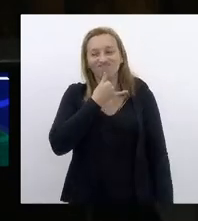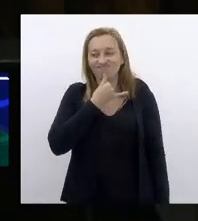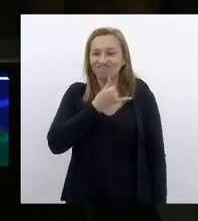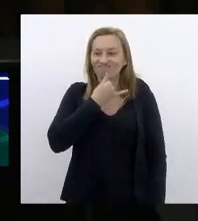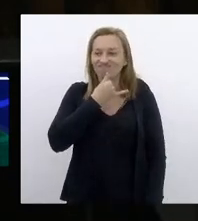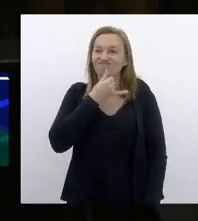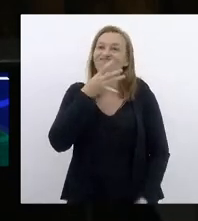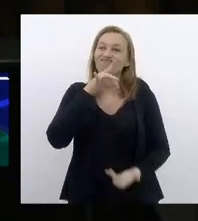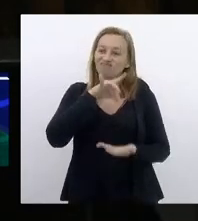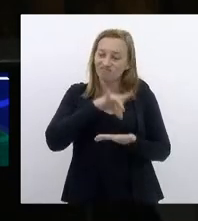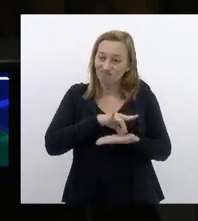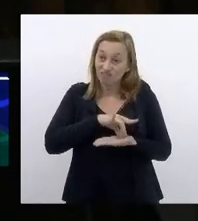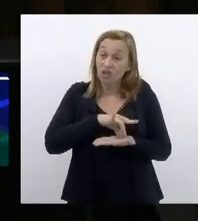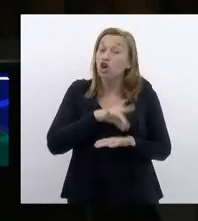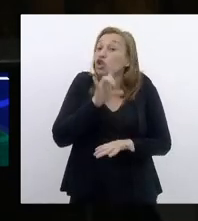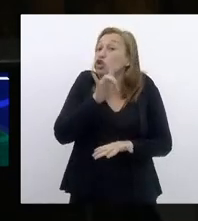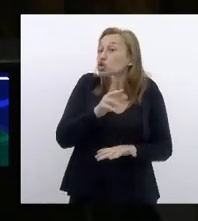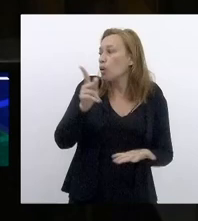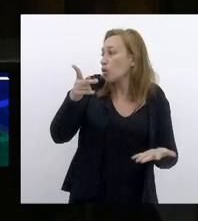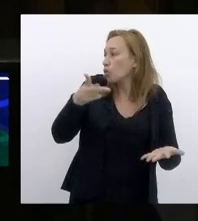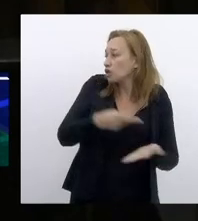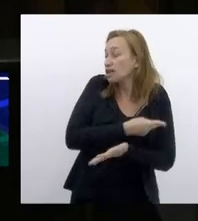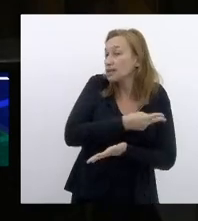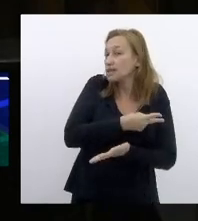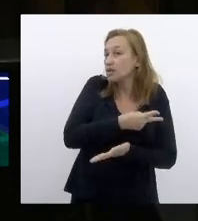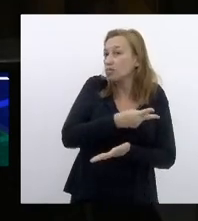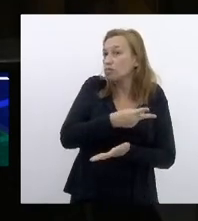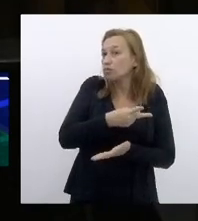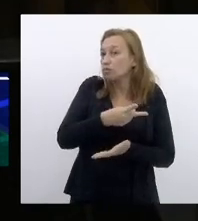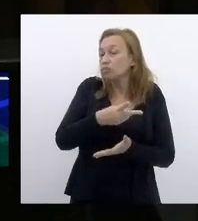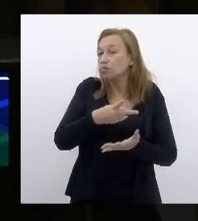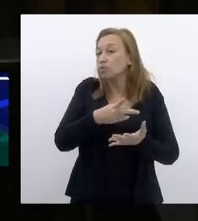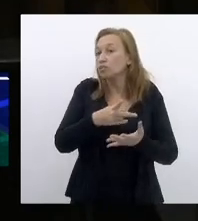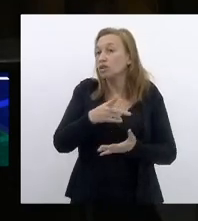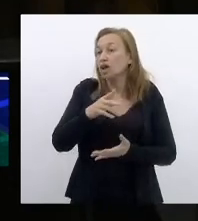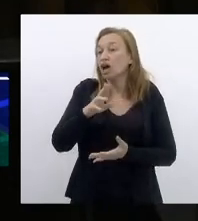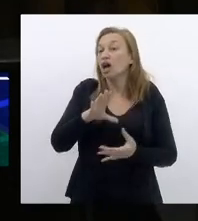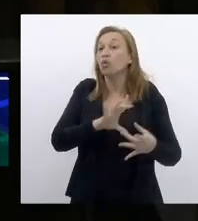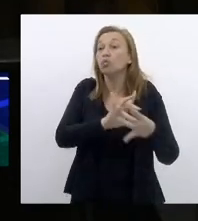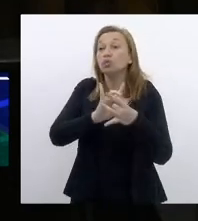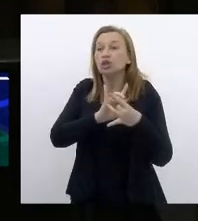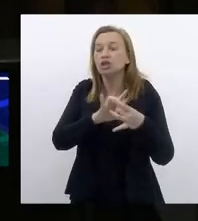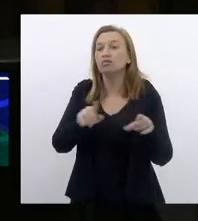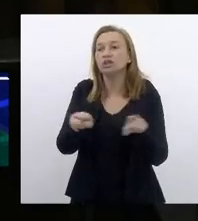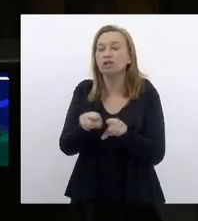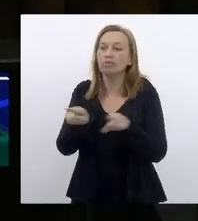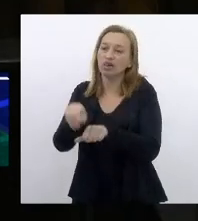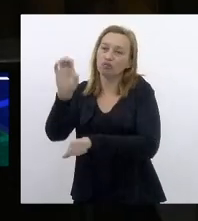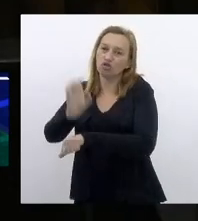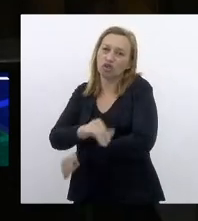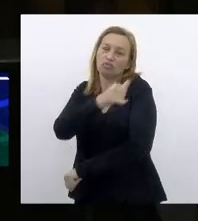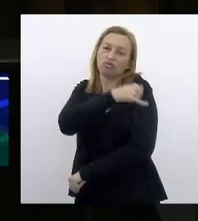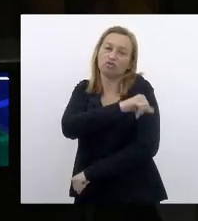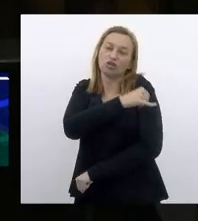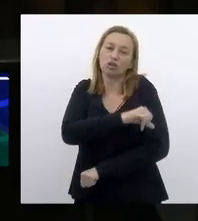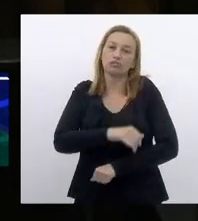realidade. Isso aconteceu na União e no Estado do Rio de